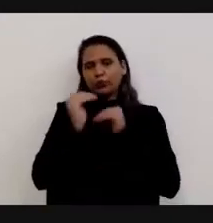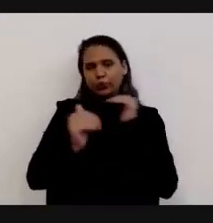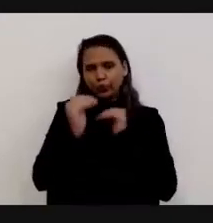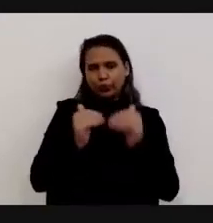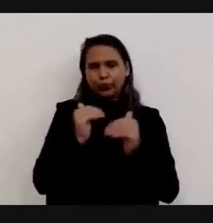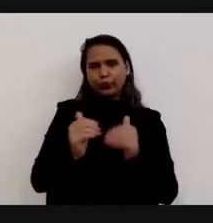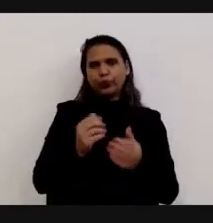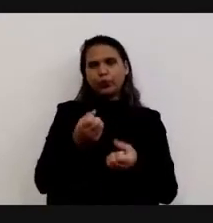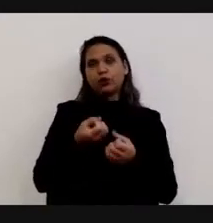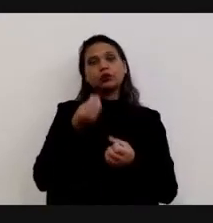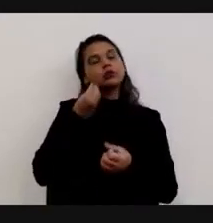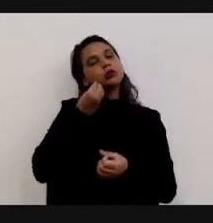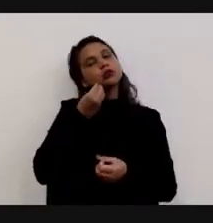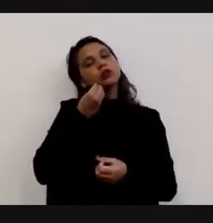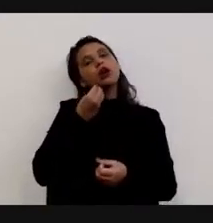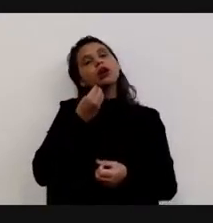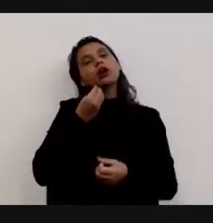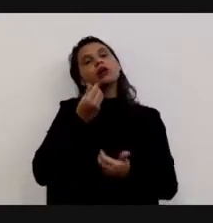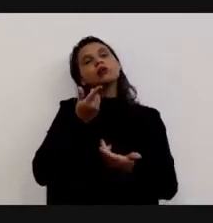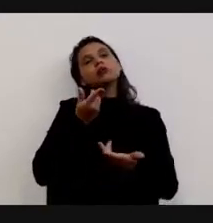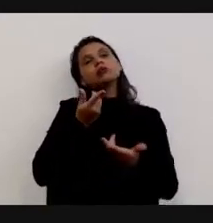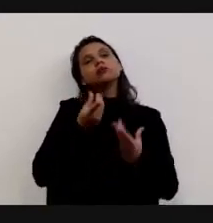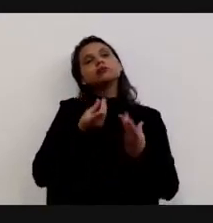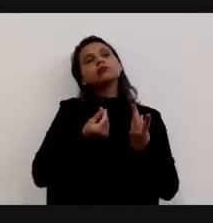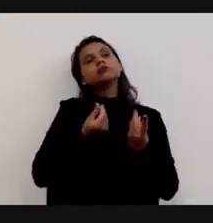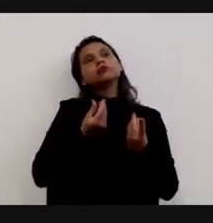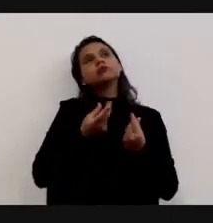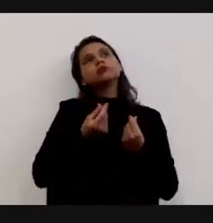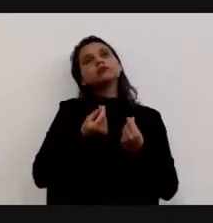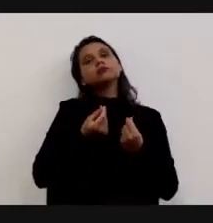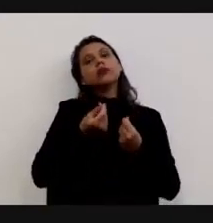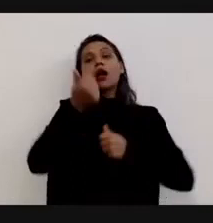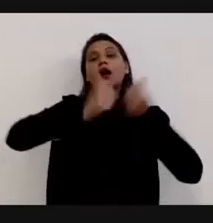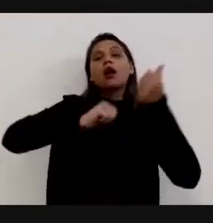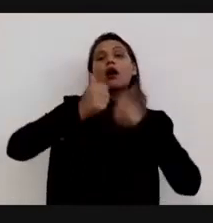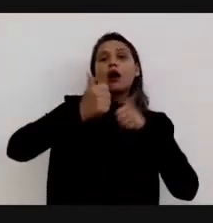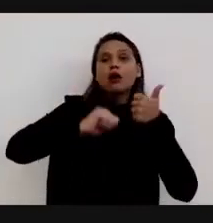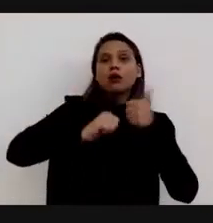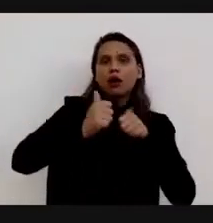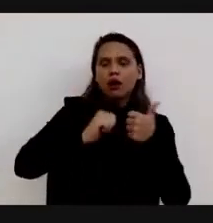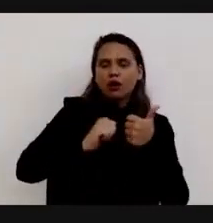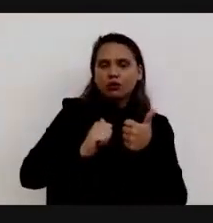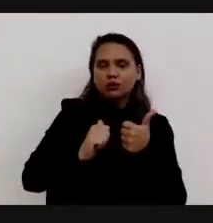quer, digamos assim, fazer uma análise